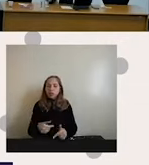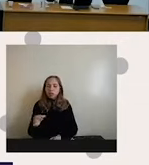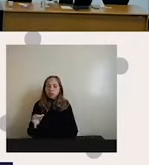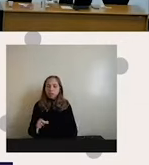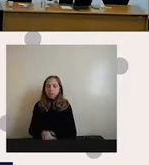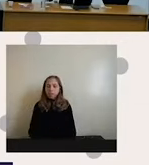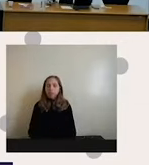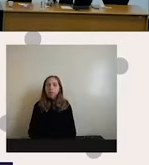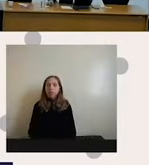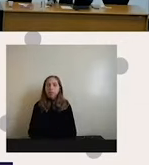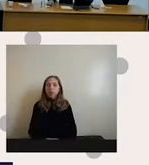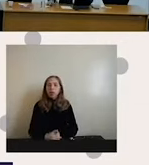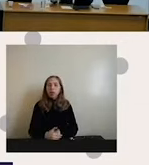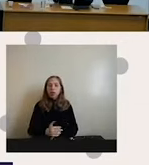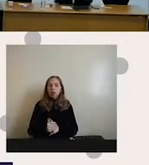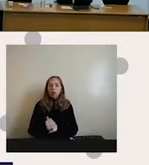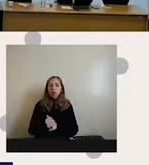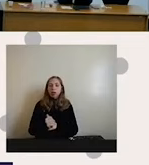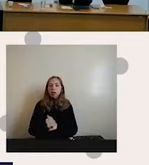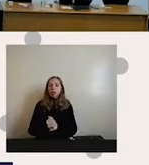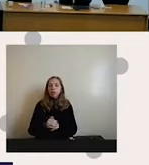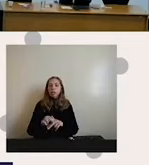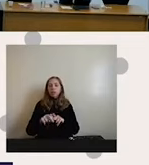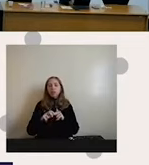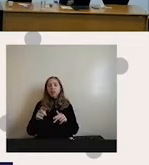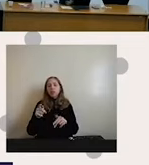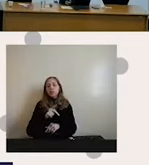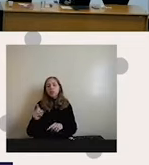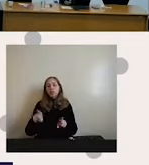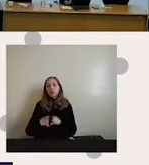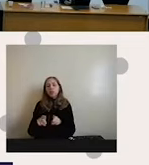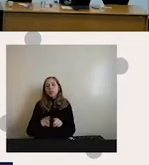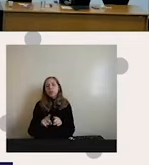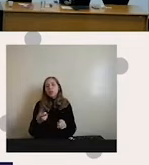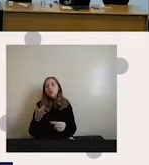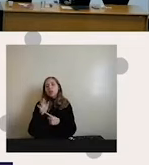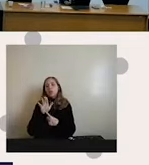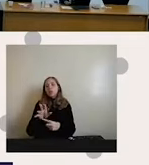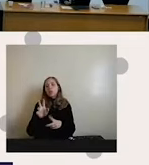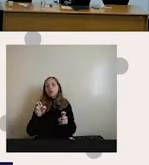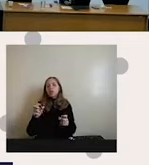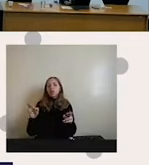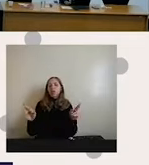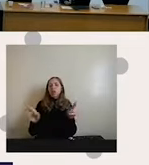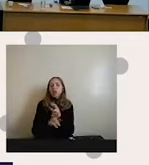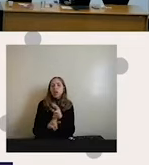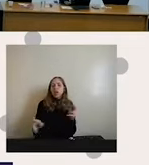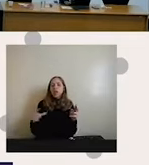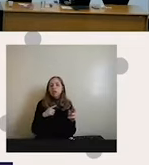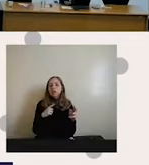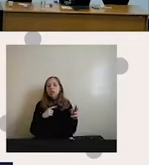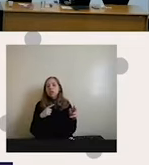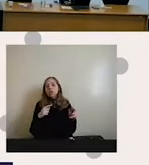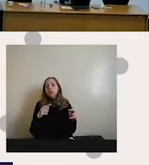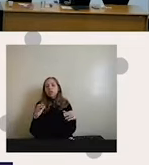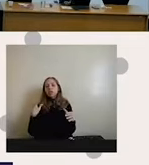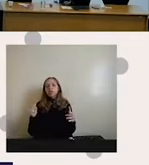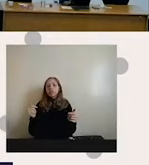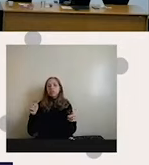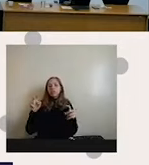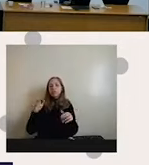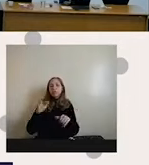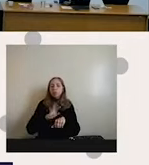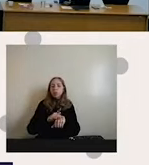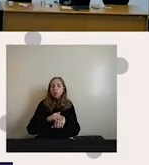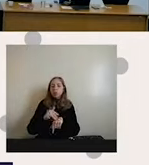Edith Seligman Silva também, então, coloca, né, que para a gente fazer uma relação causal entre doença e trabalho, ela propõe 5 níveis